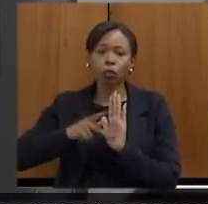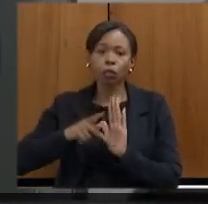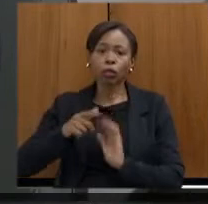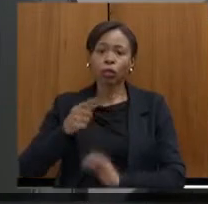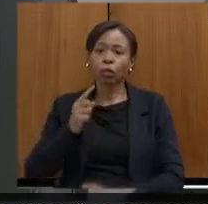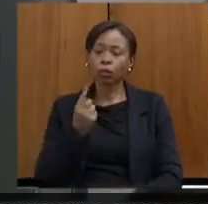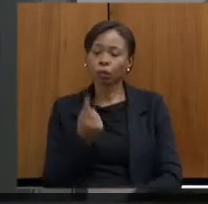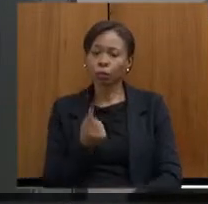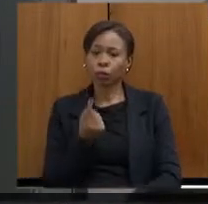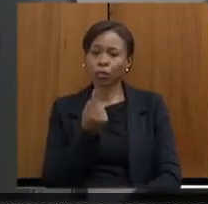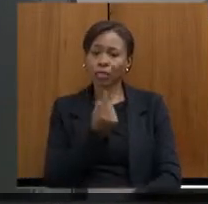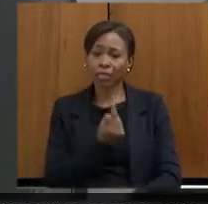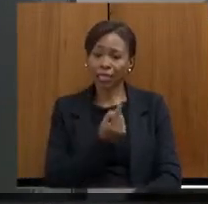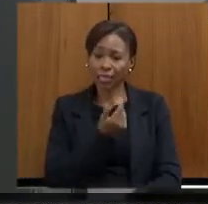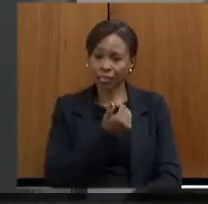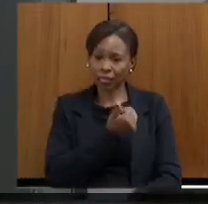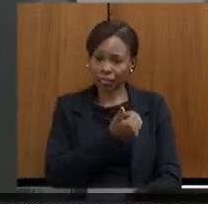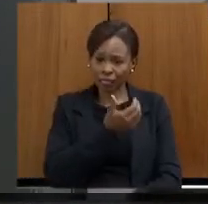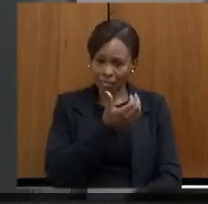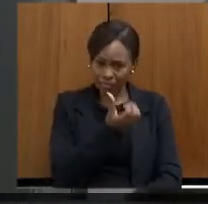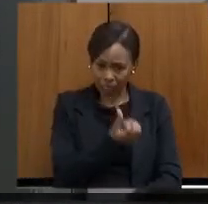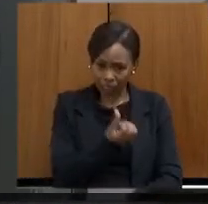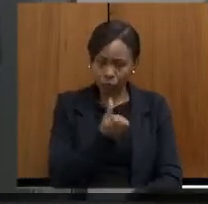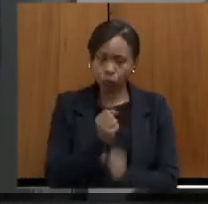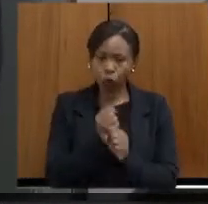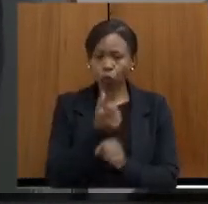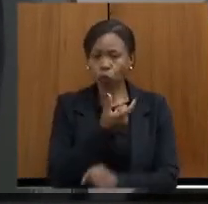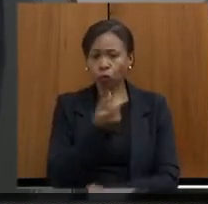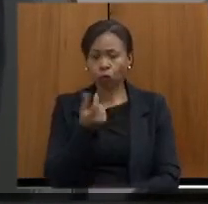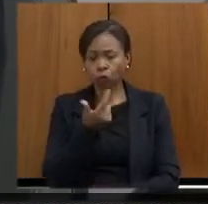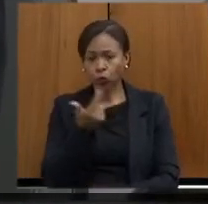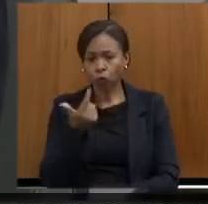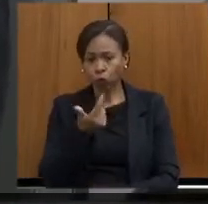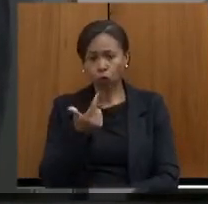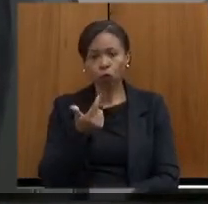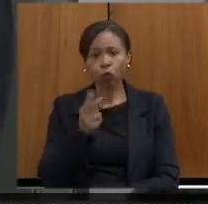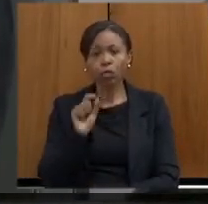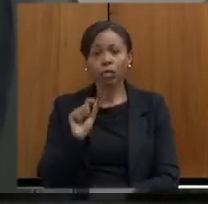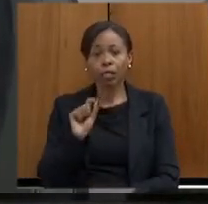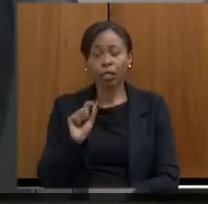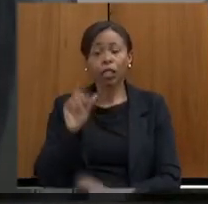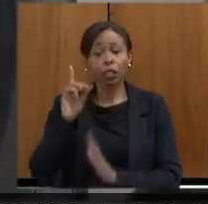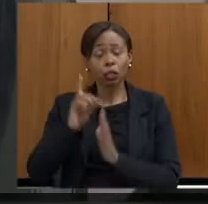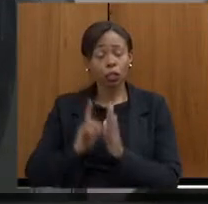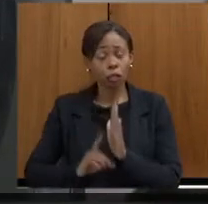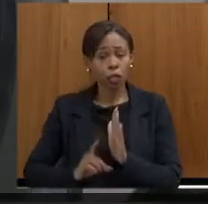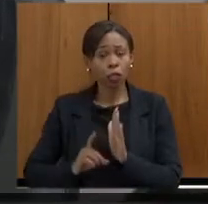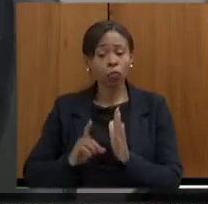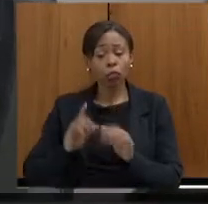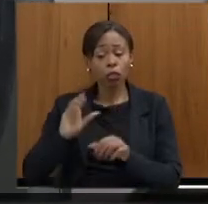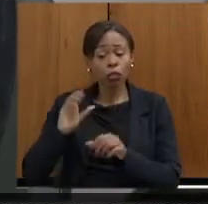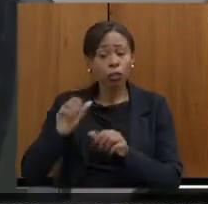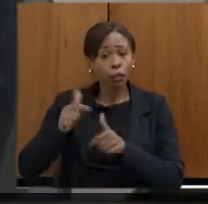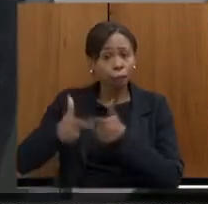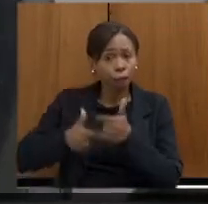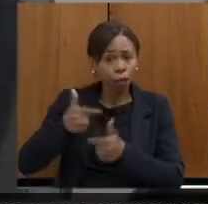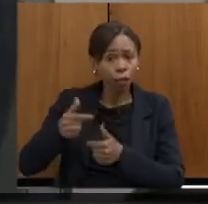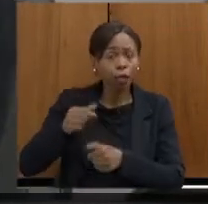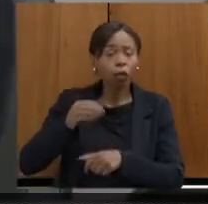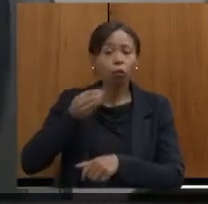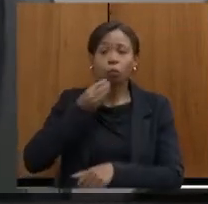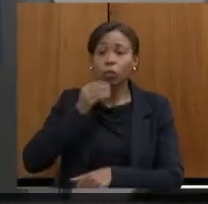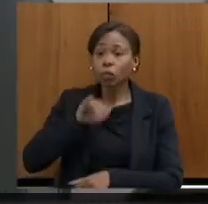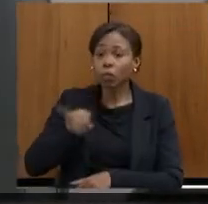de 2022, que flexibiliza direitos sem gerar emprego e oportunidade para mulheres e menores aprendizes. Tivemos a